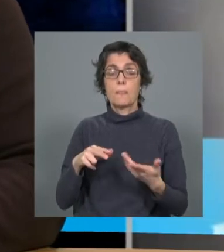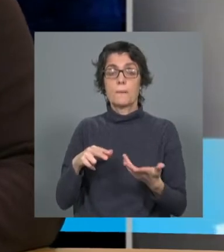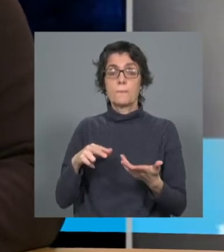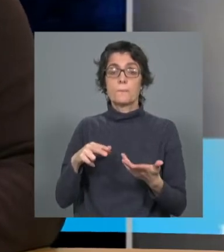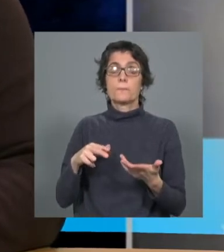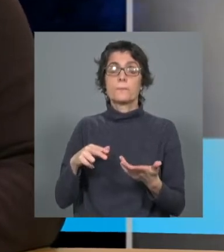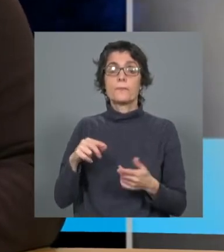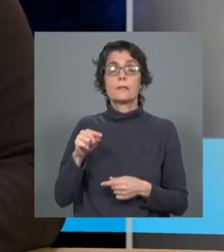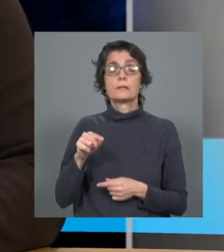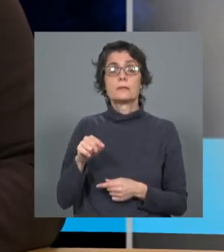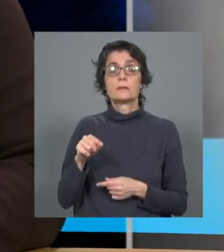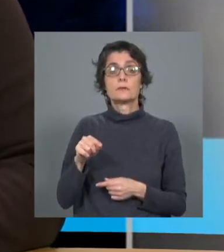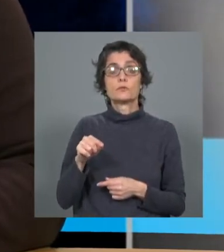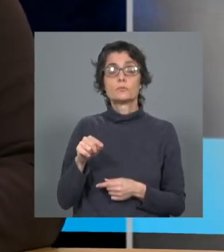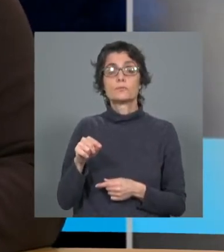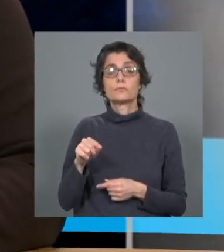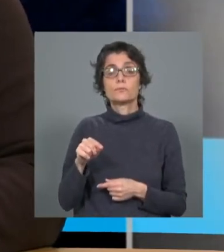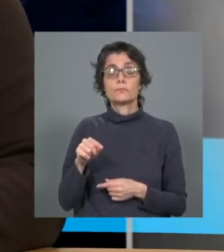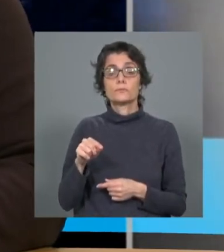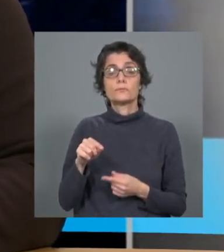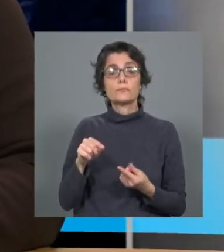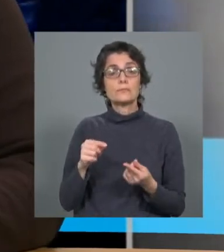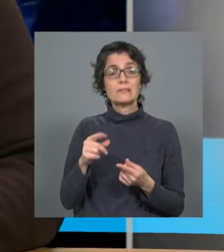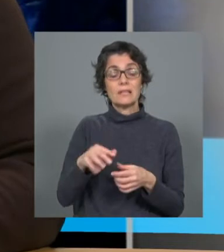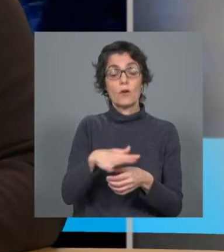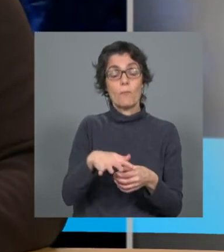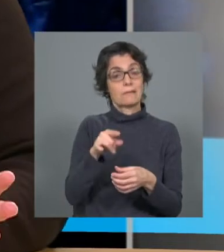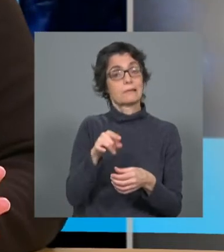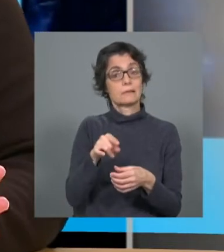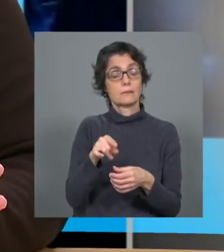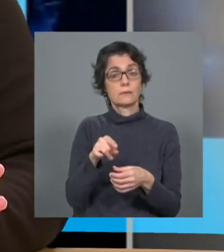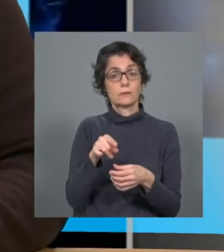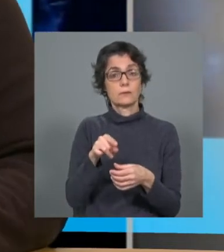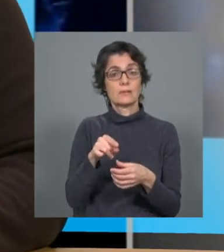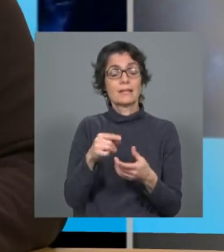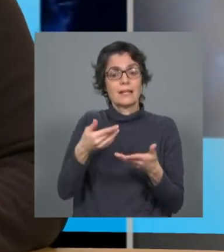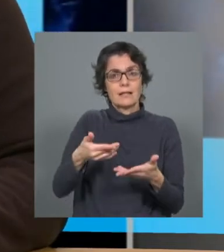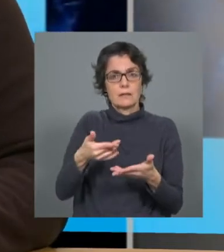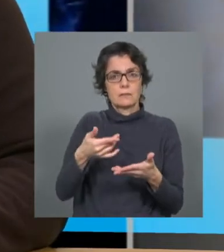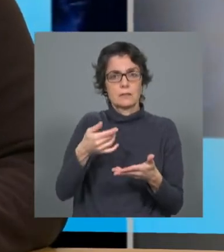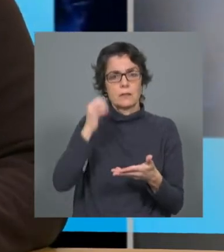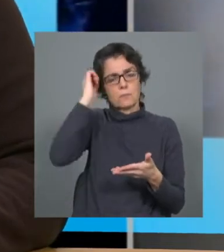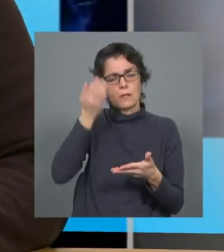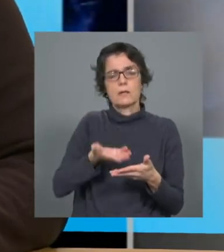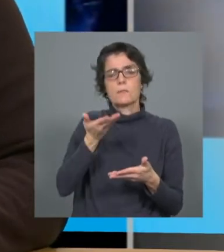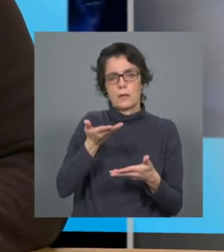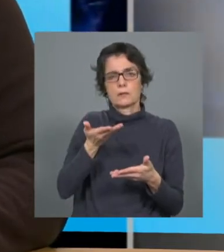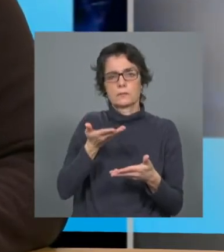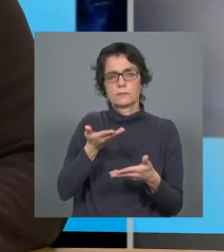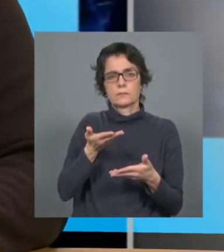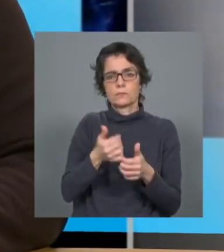escolar. É também aquela área de ensino que está a ser mais prejudicada pelo ensino à